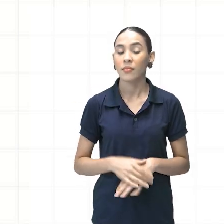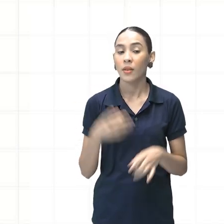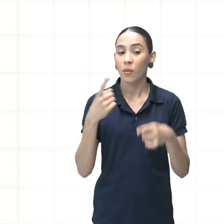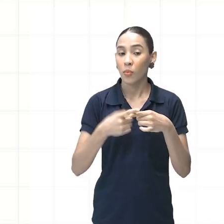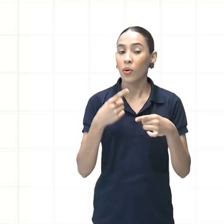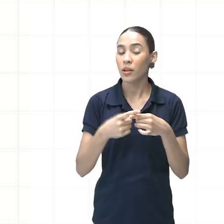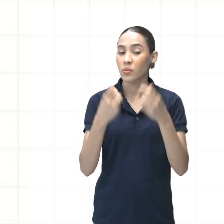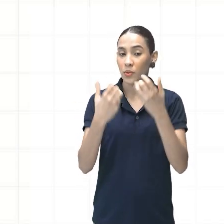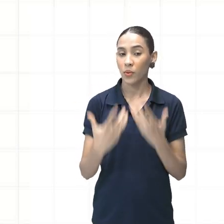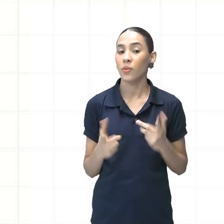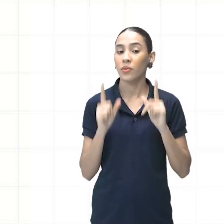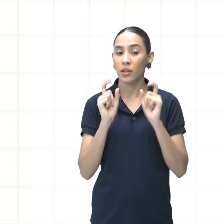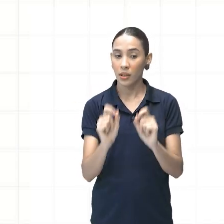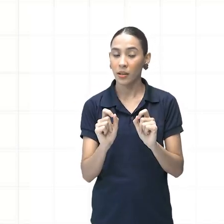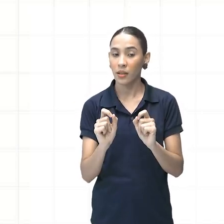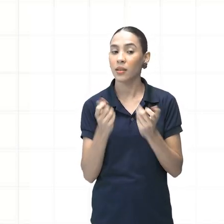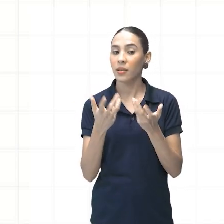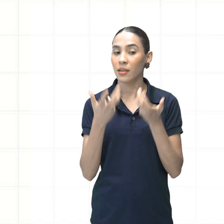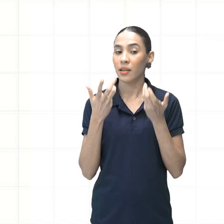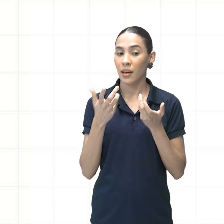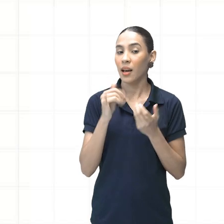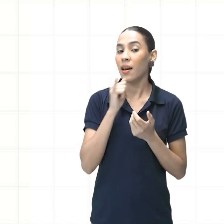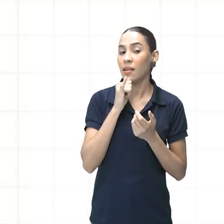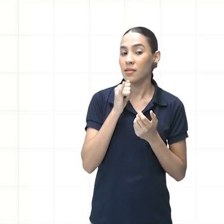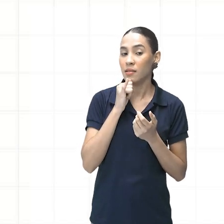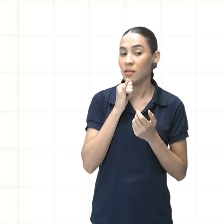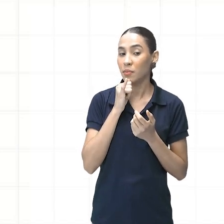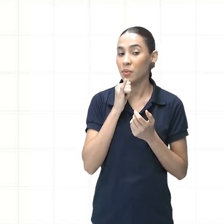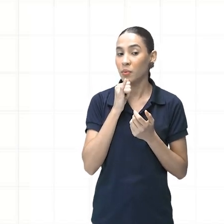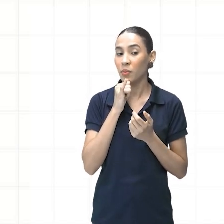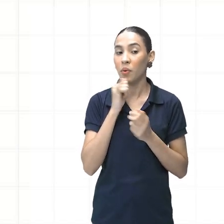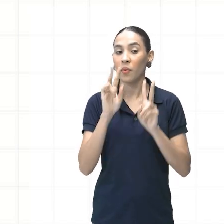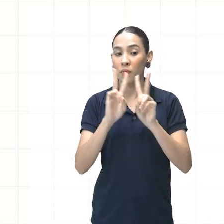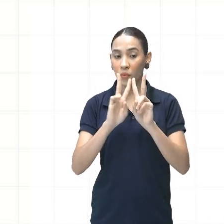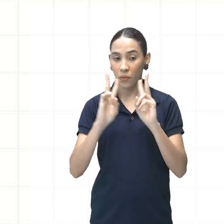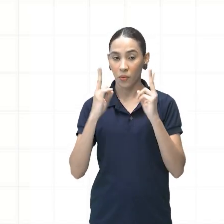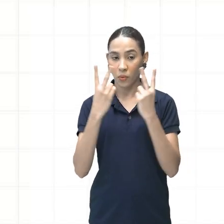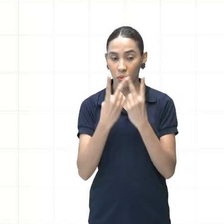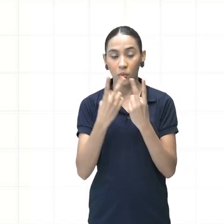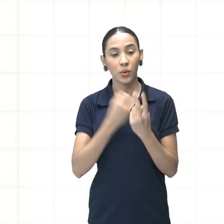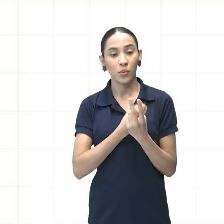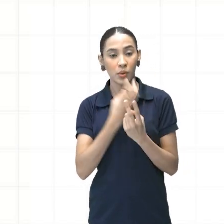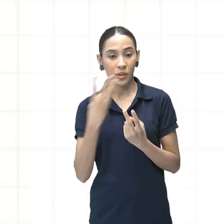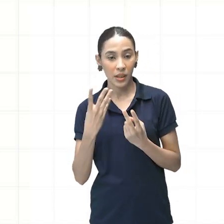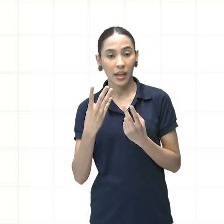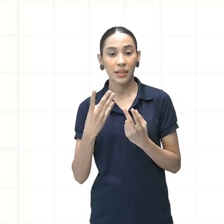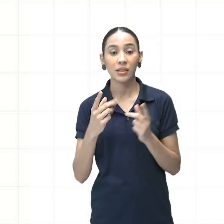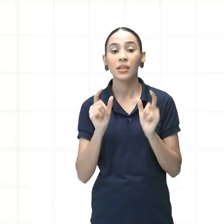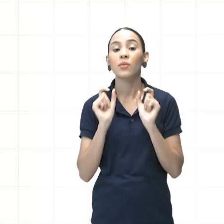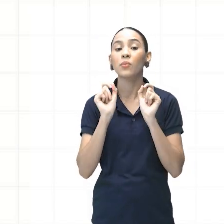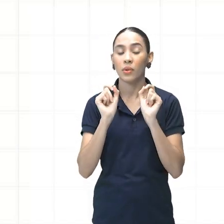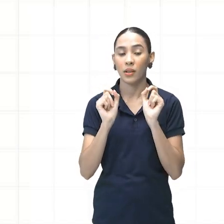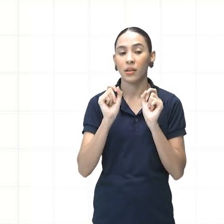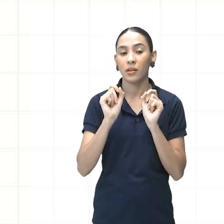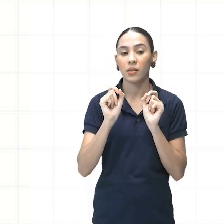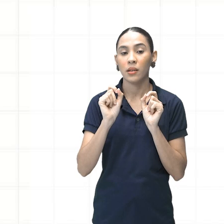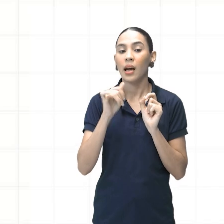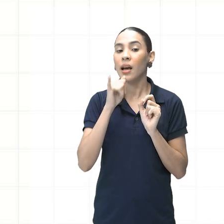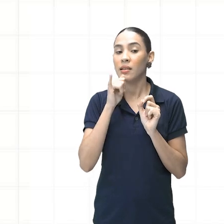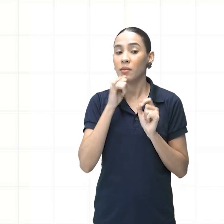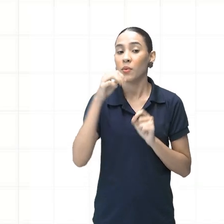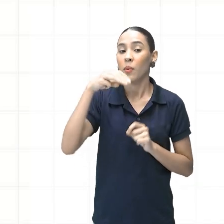Porque ele falou o seguinte, ele quer esse volume, essa quantidade de água em